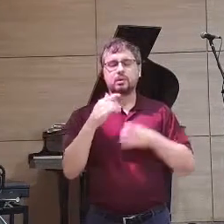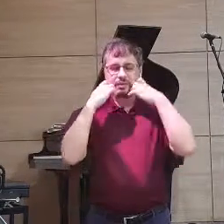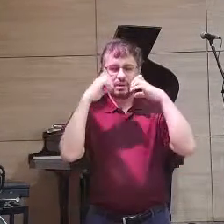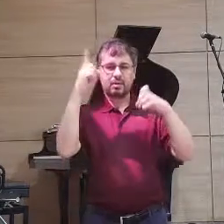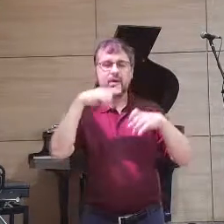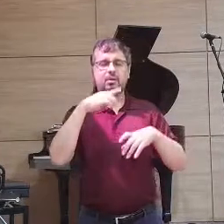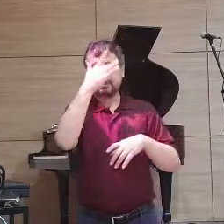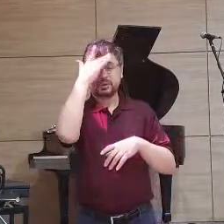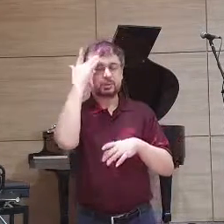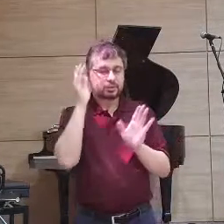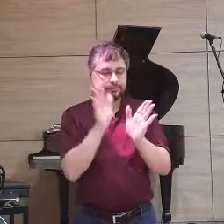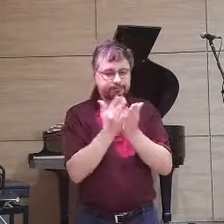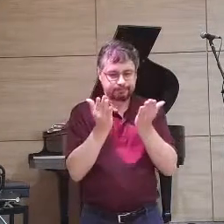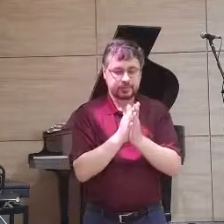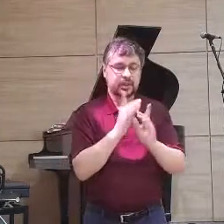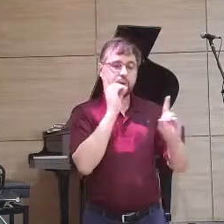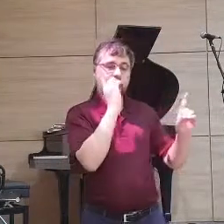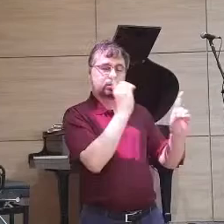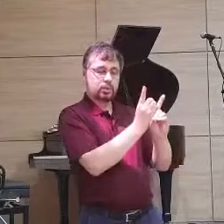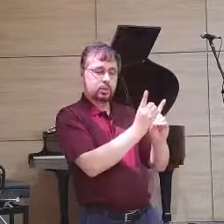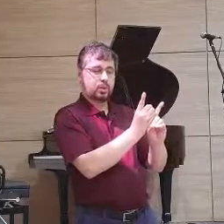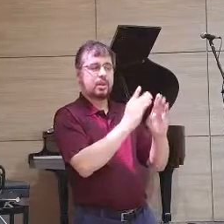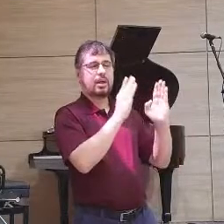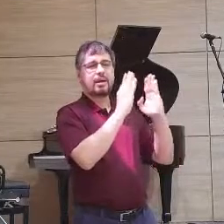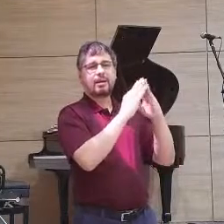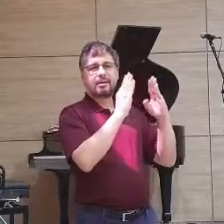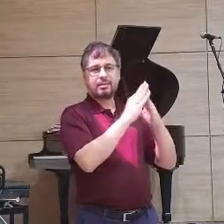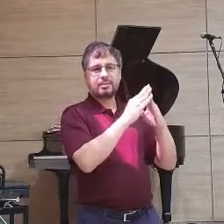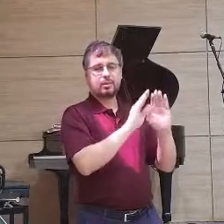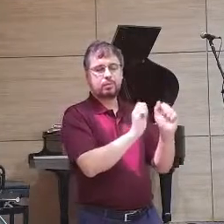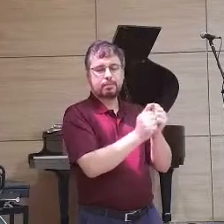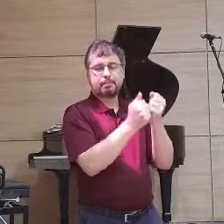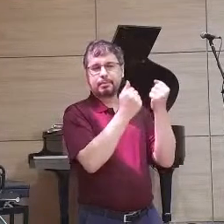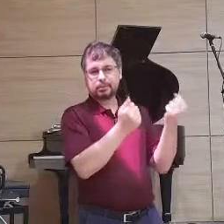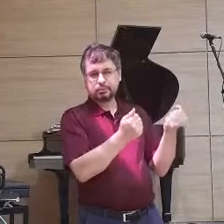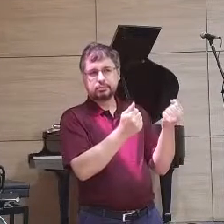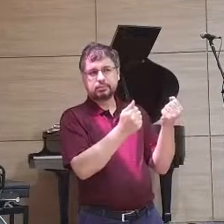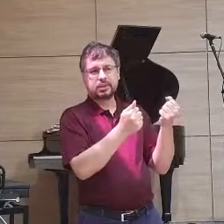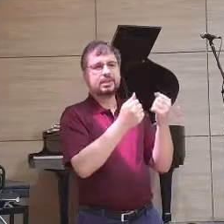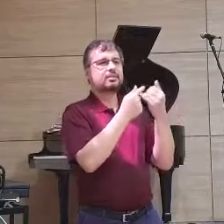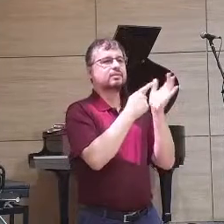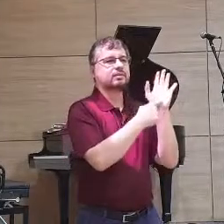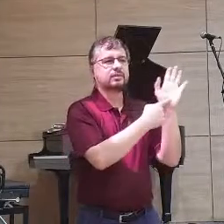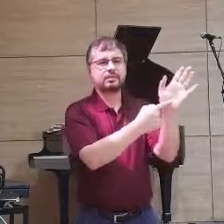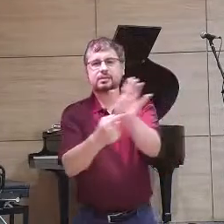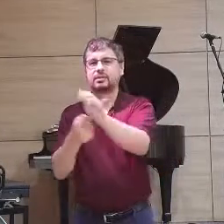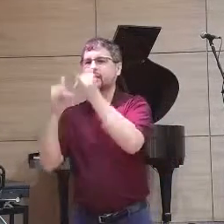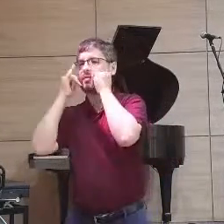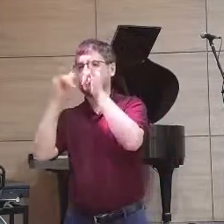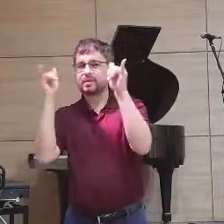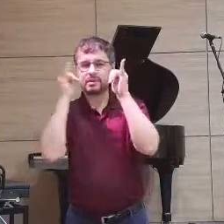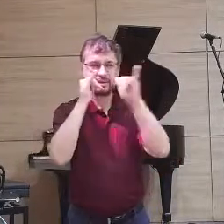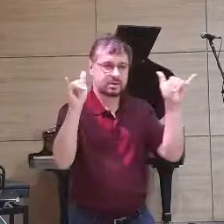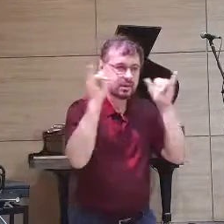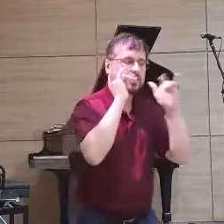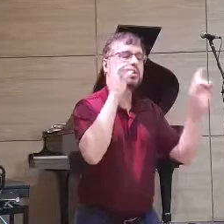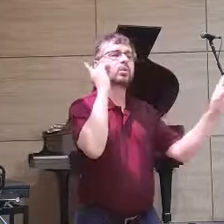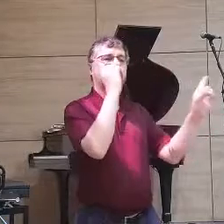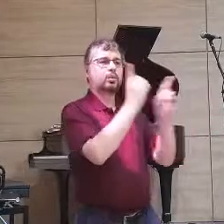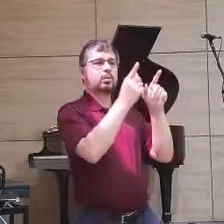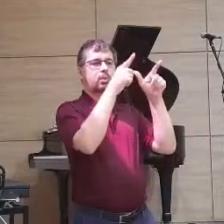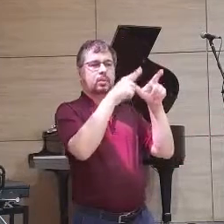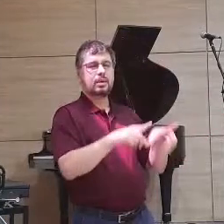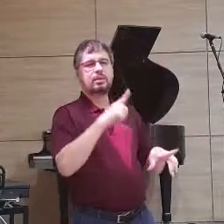a Que bom que encontrou Belém Casa do Pão e sai anunciando para os outros quem encontrou o lugar onde